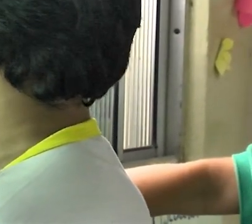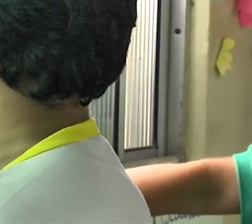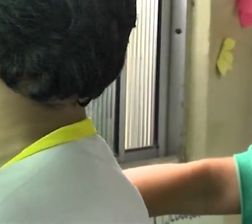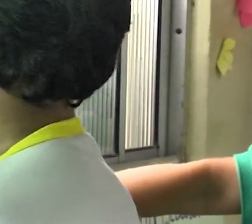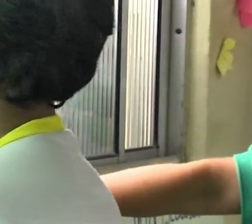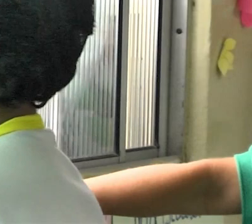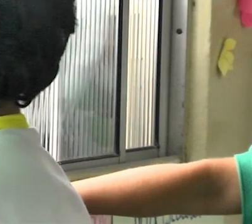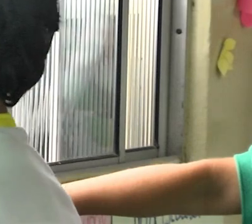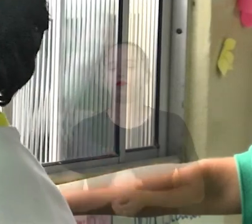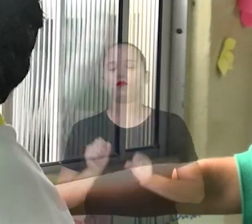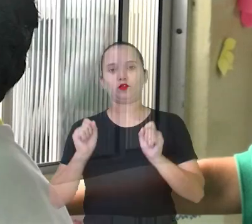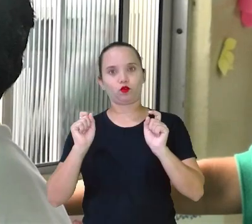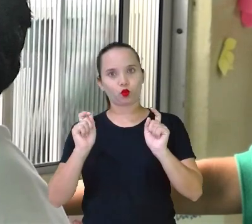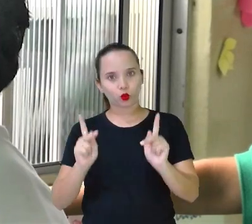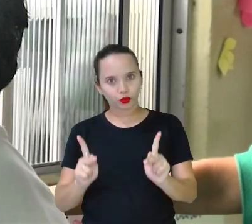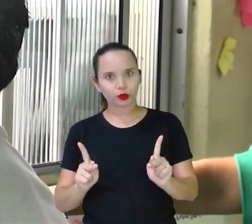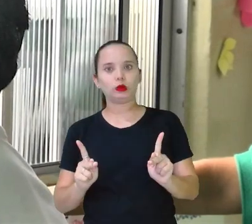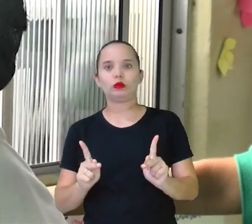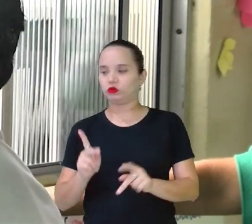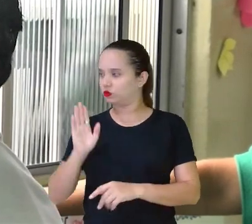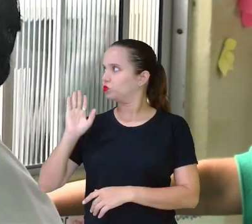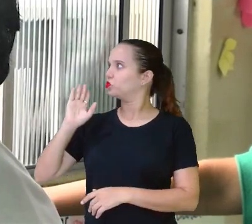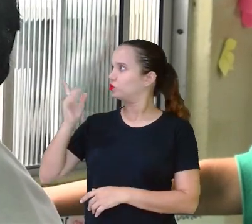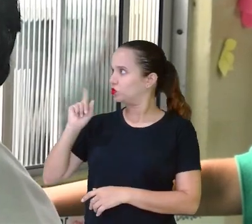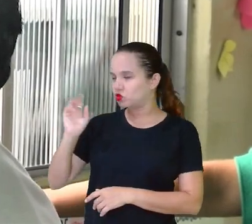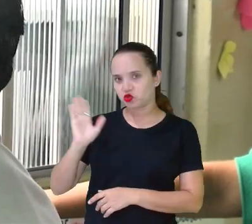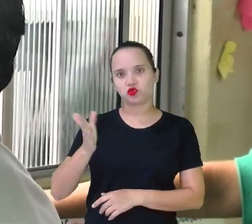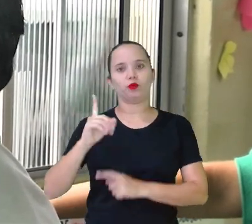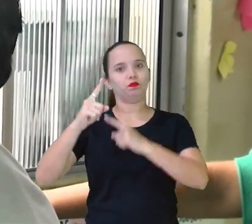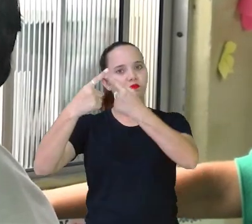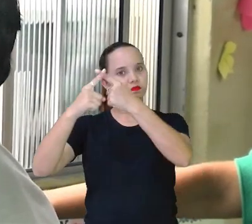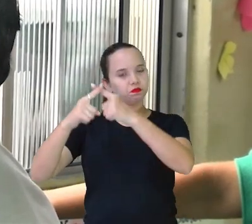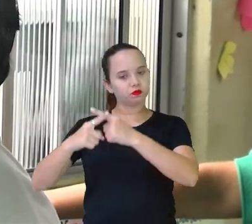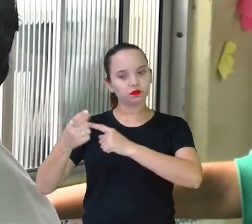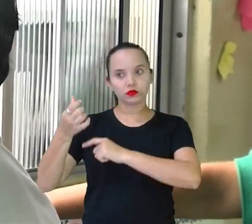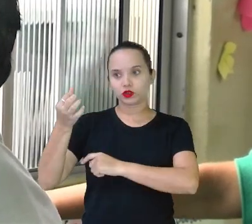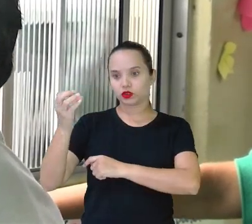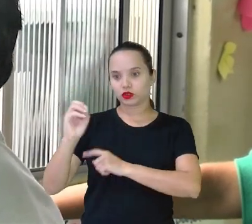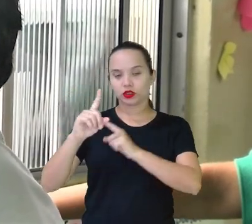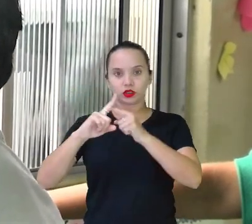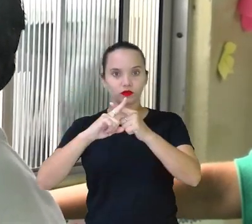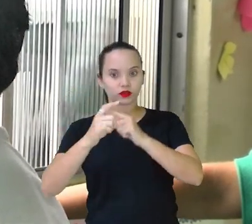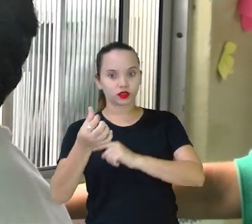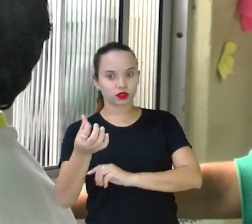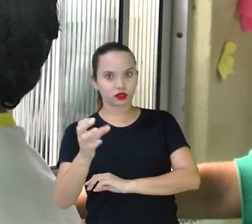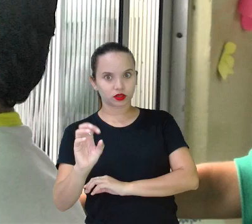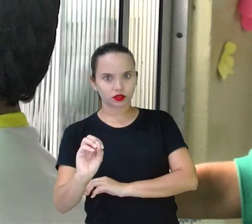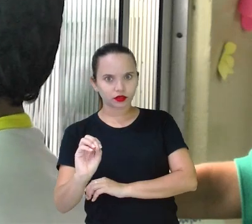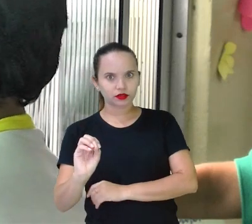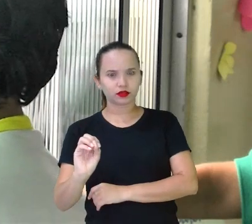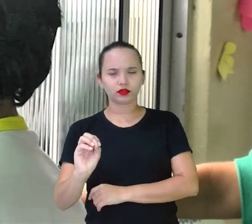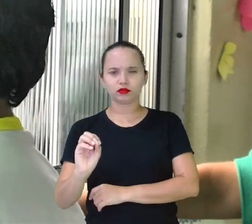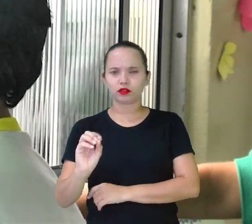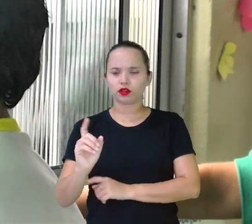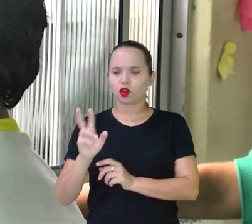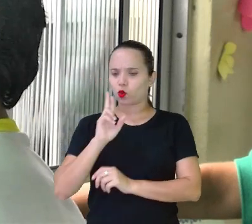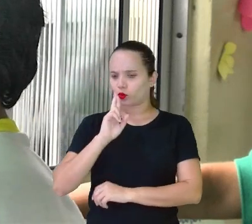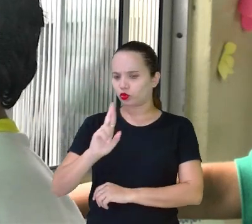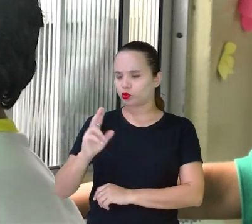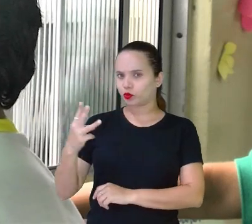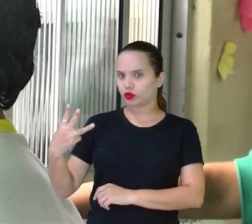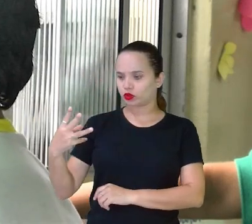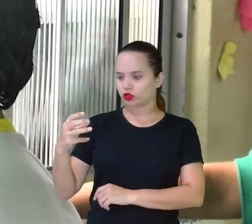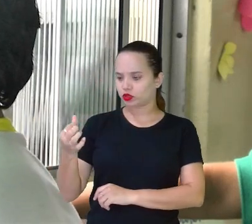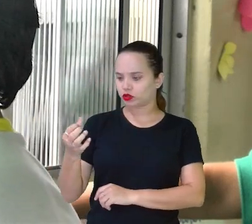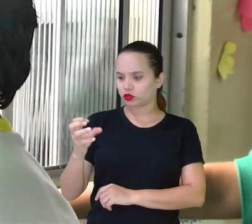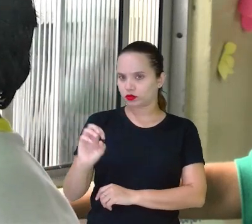Pronto, ele multiplica os 60 vezes 60. Aí... deu